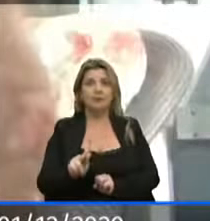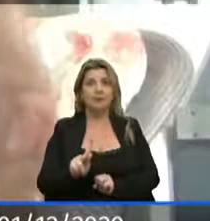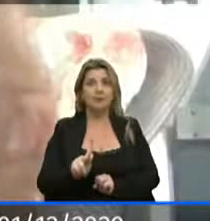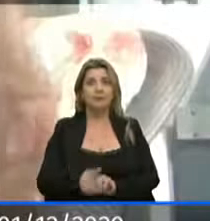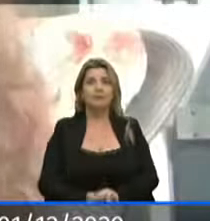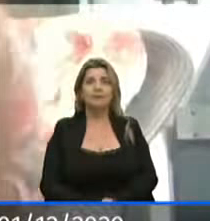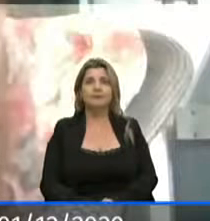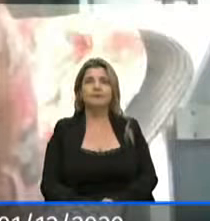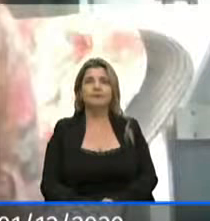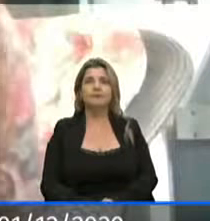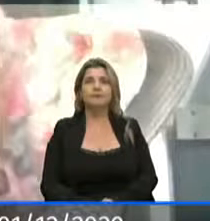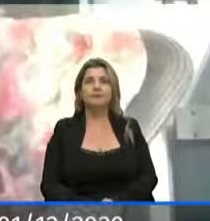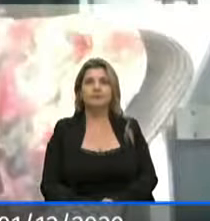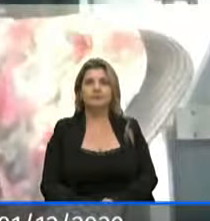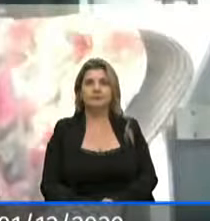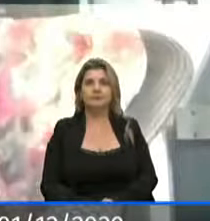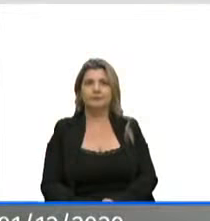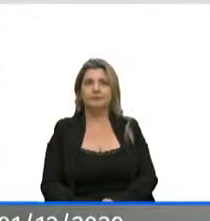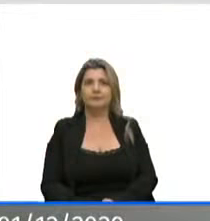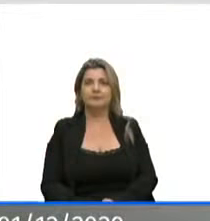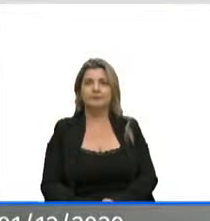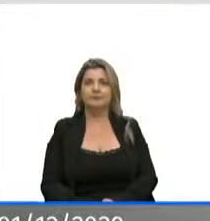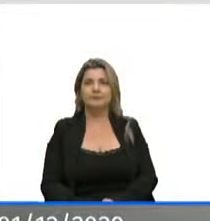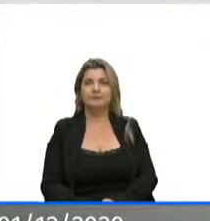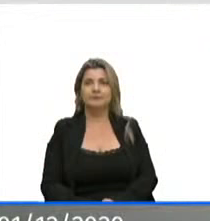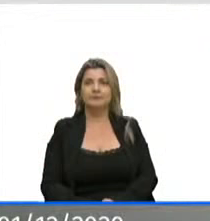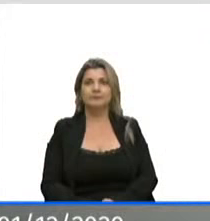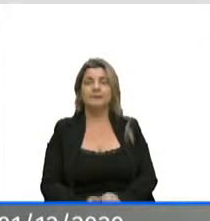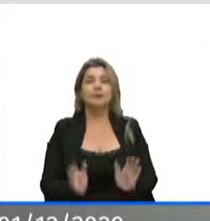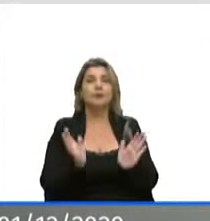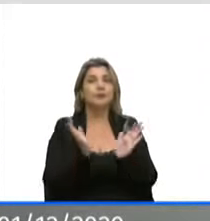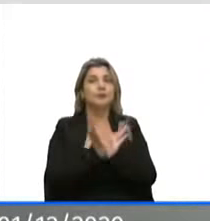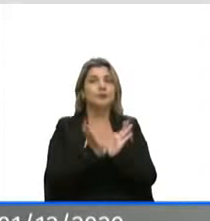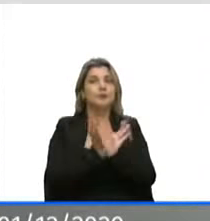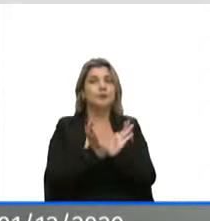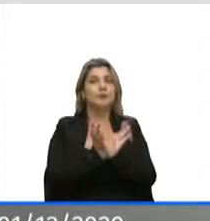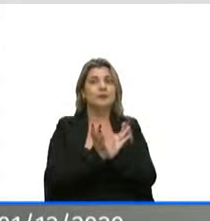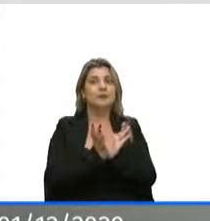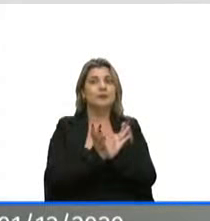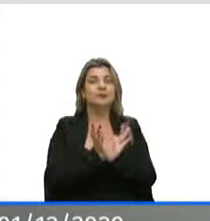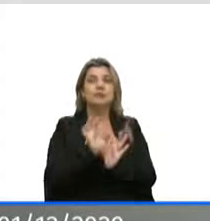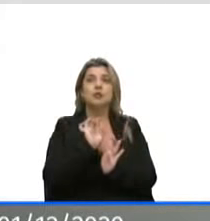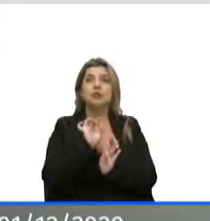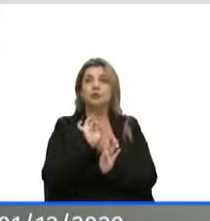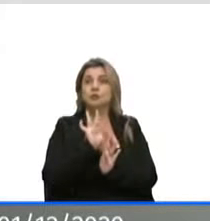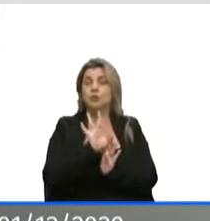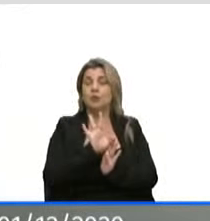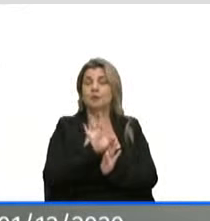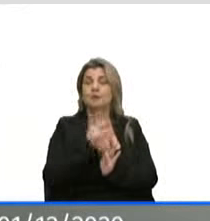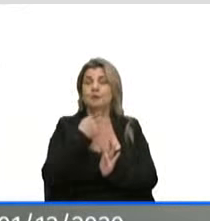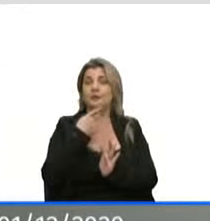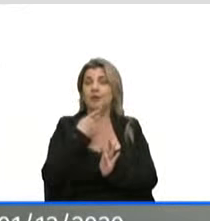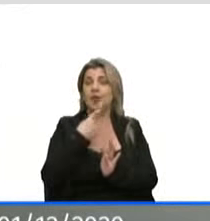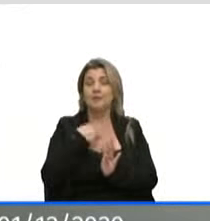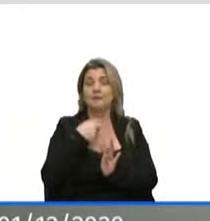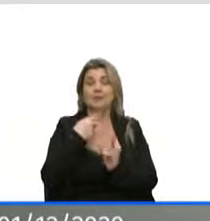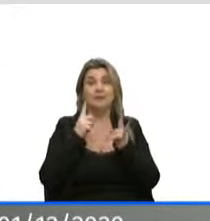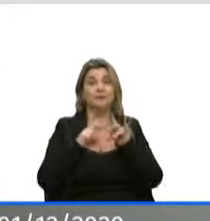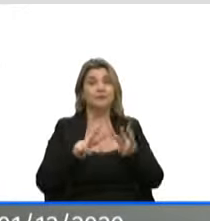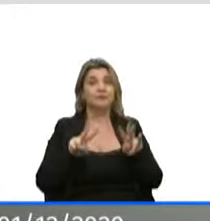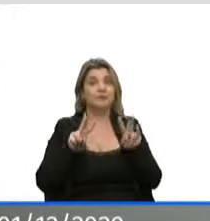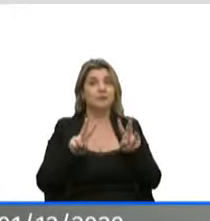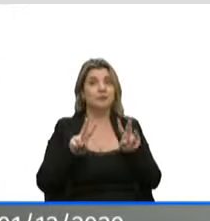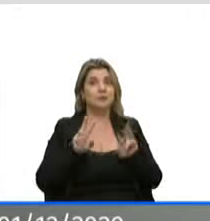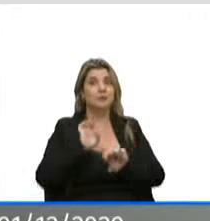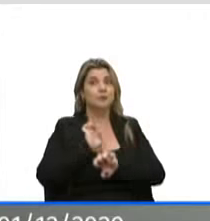que ele caiu. Oi, estou aqui. Colegas, só para deixar claro, a minha visão é que está havendo